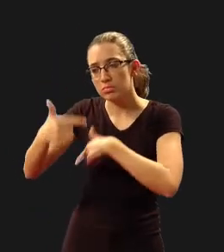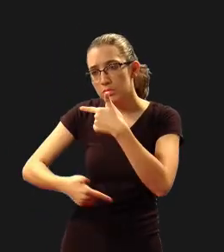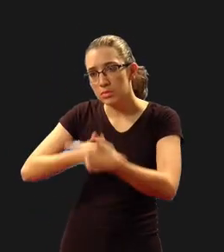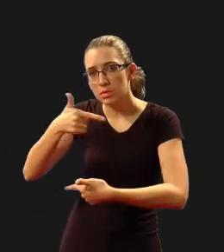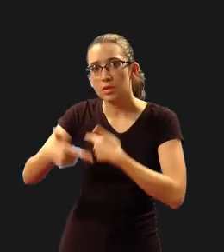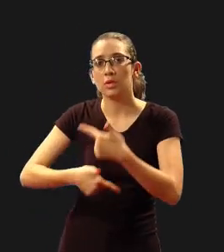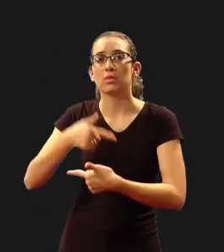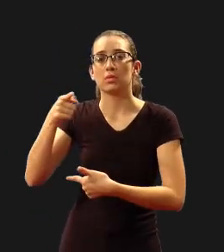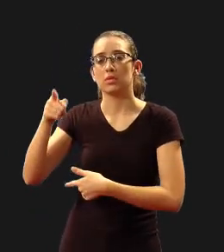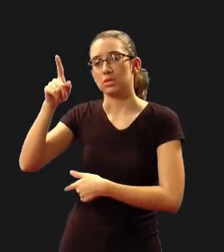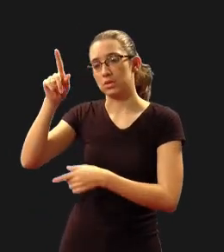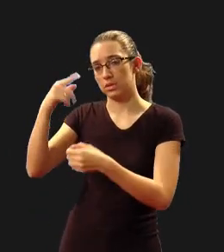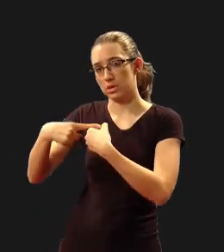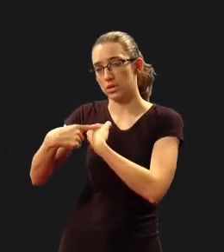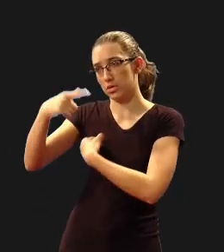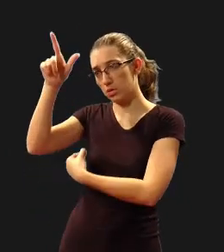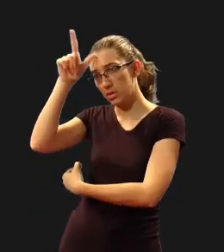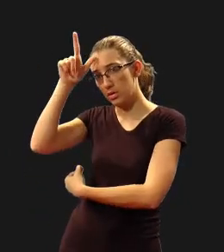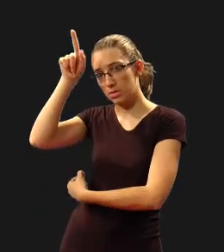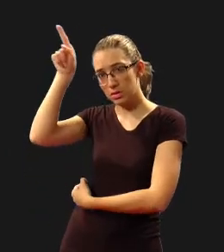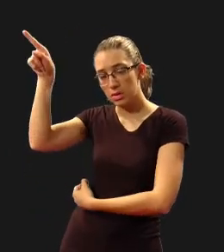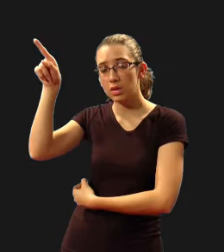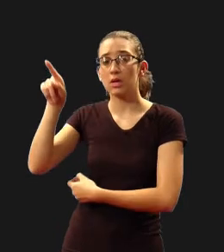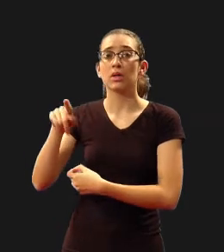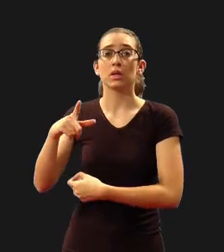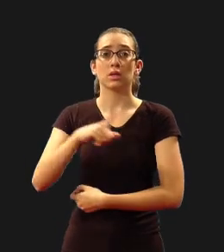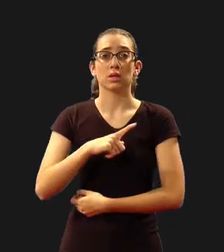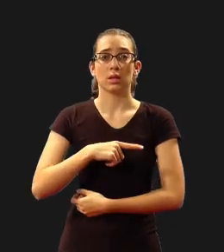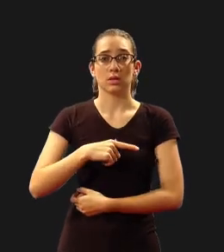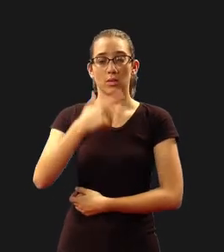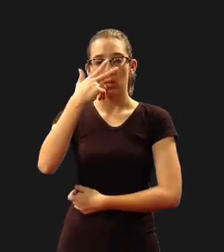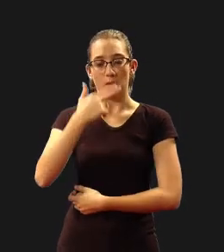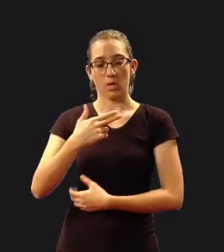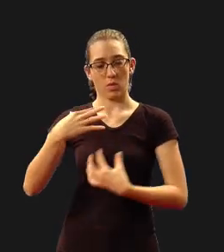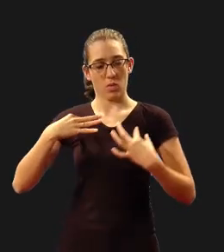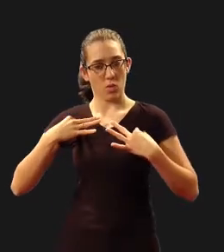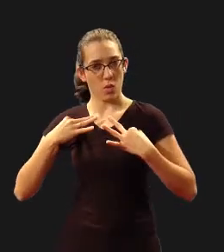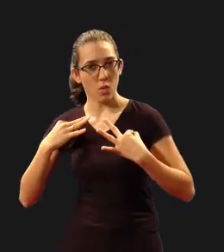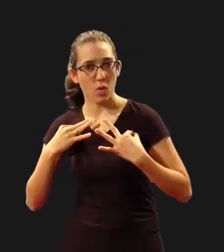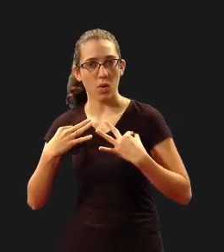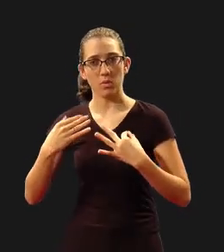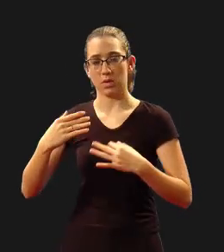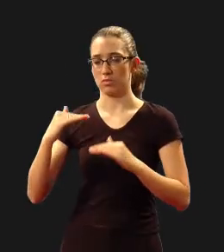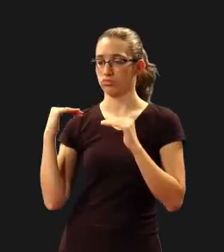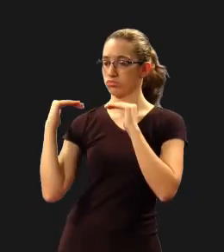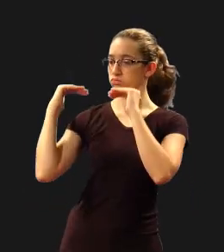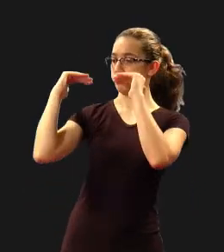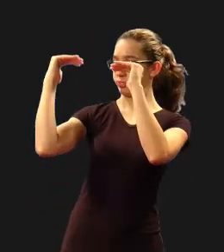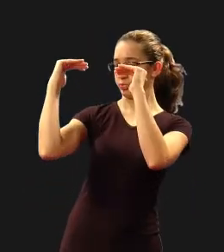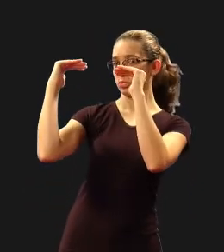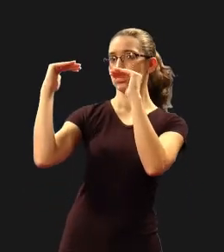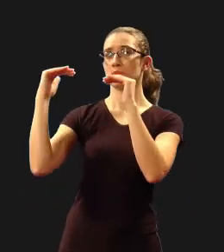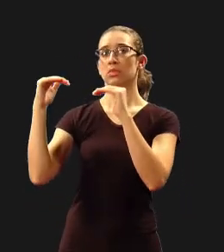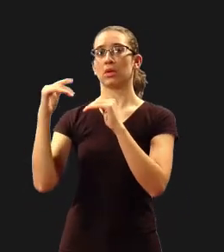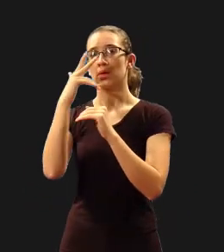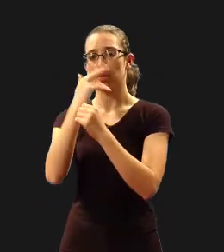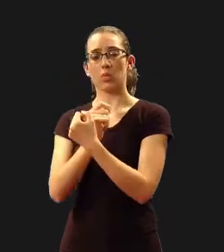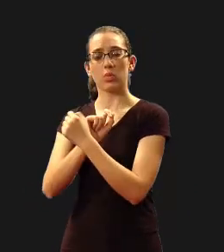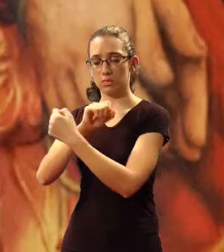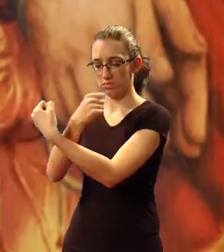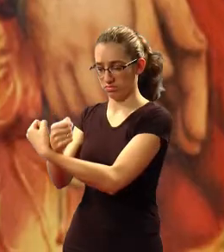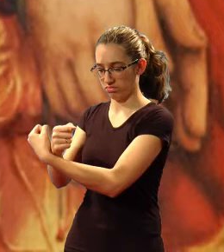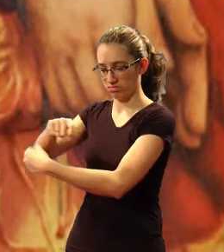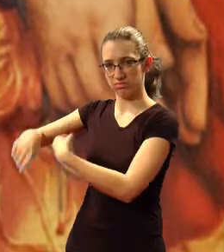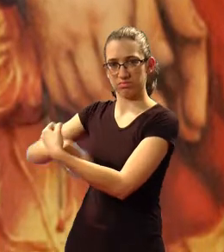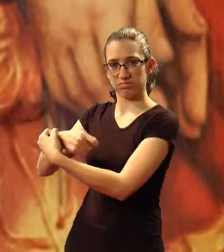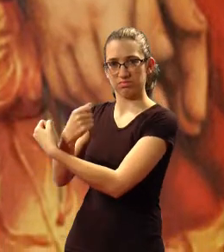trabalhando, Bugenhagen, e aí aparece uma pessoa vestida com trajes mais nobres, e aí